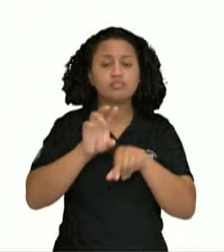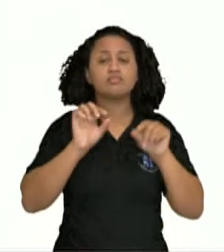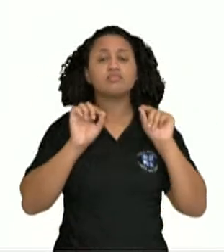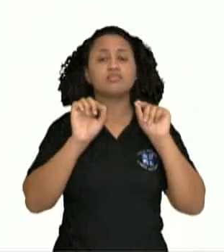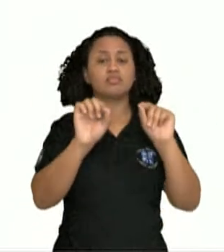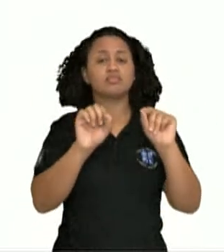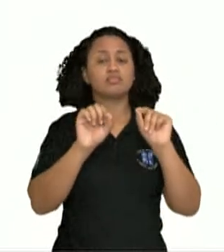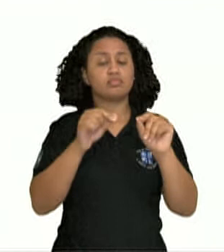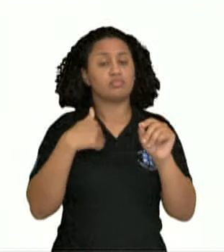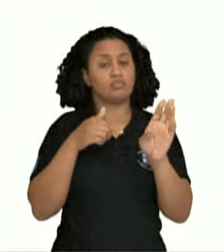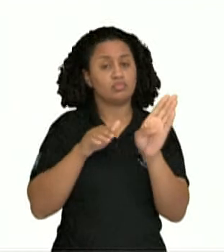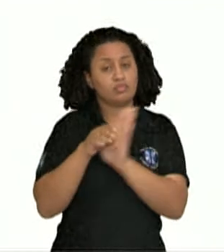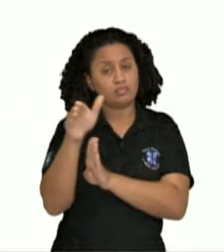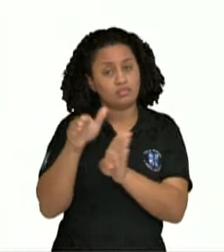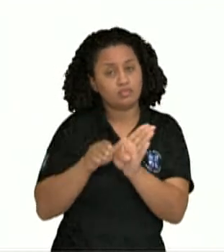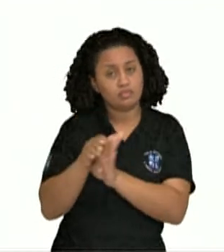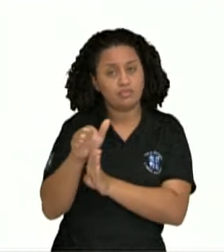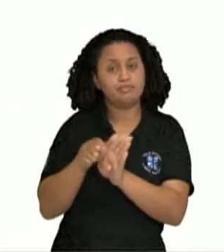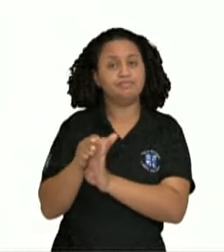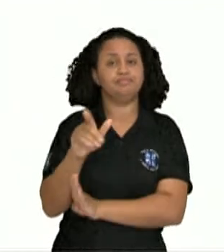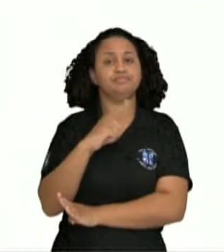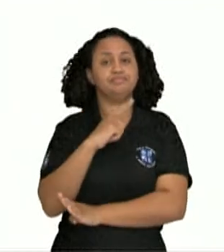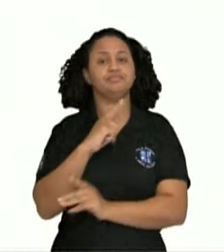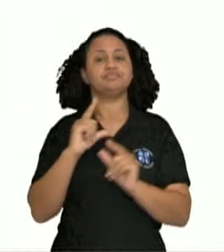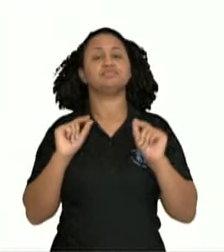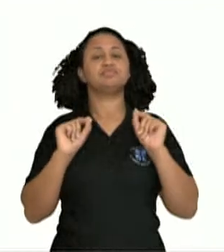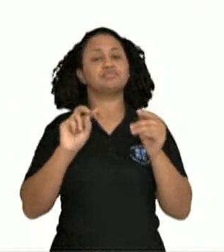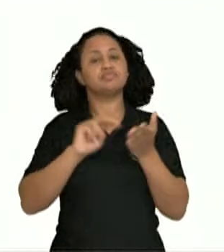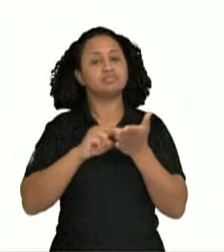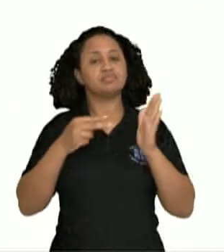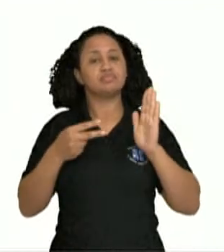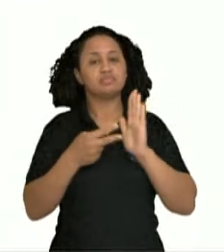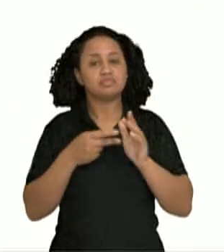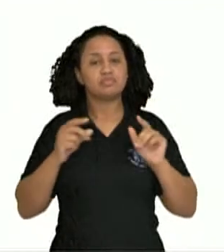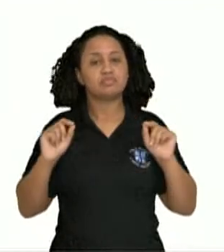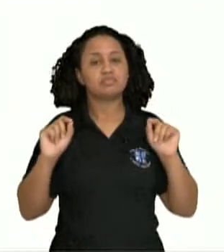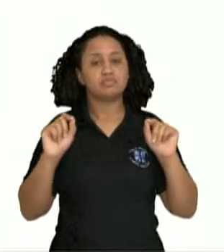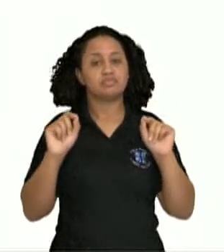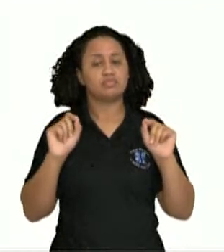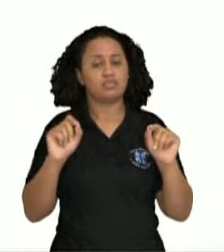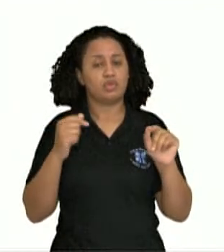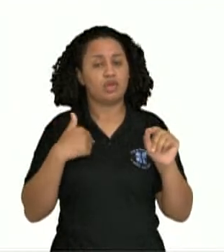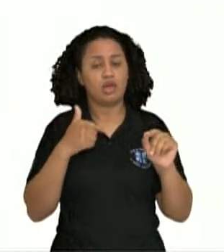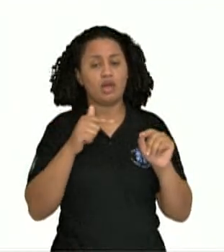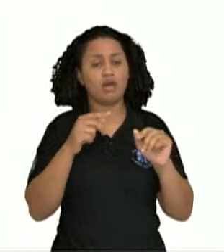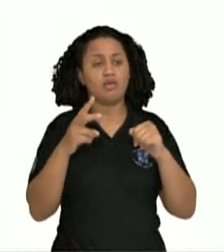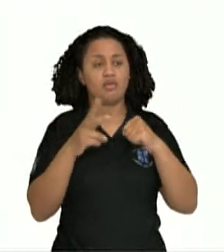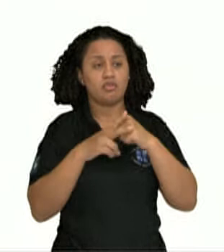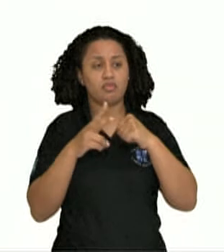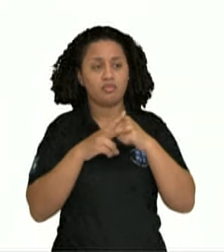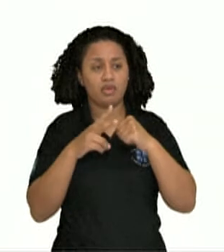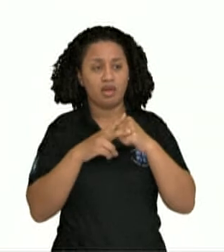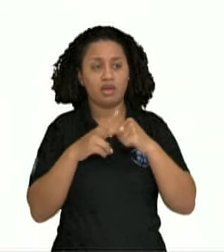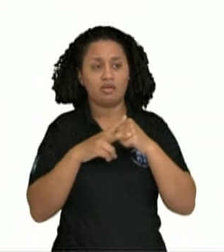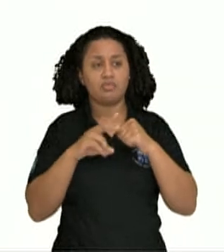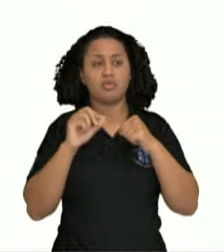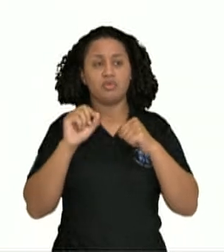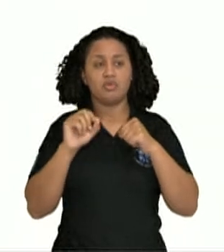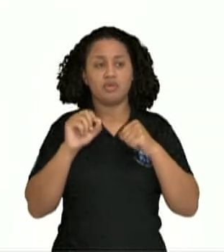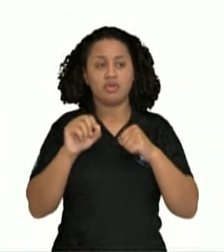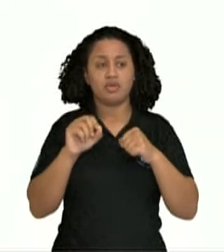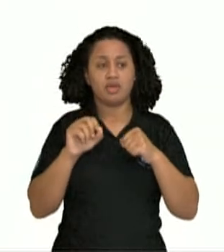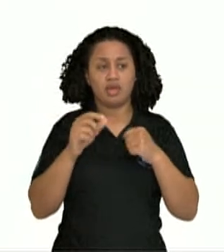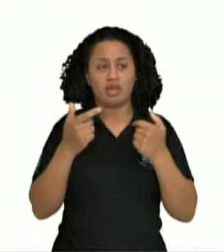aí de um conselho, né? O que significa aí esse verbo rendir, né? Que temos